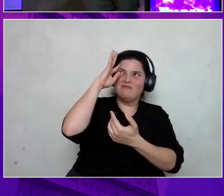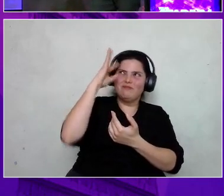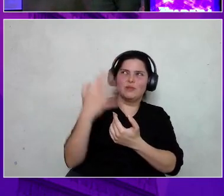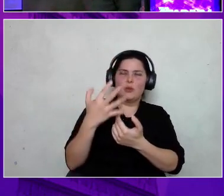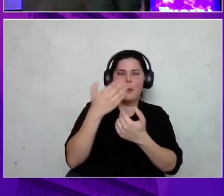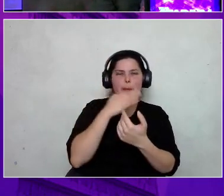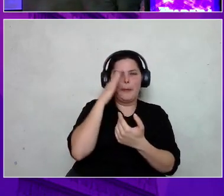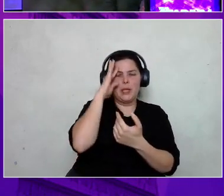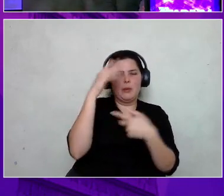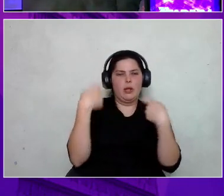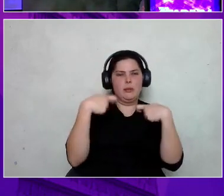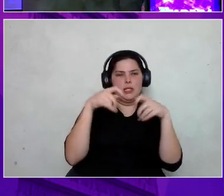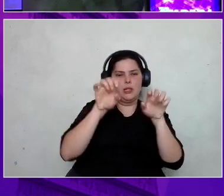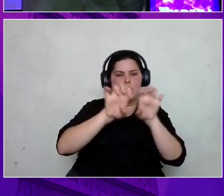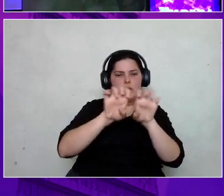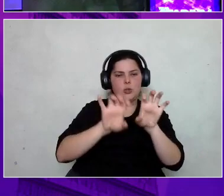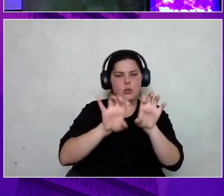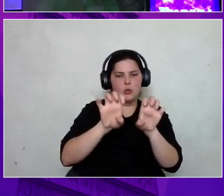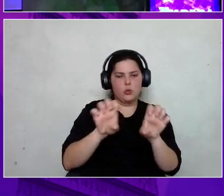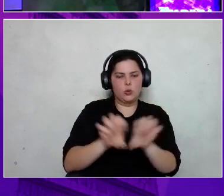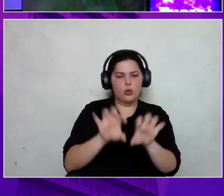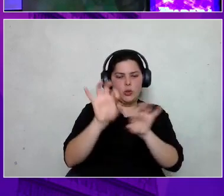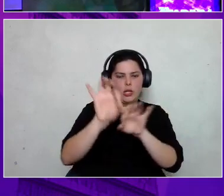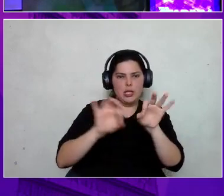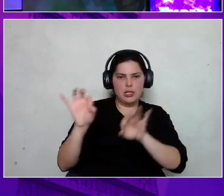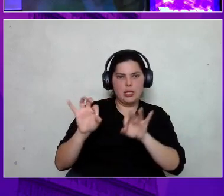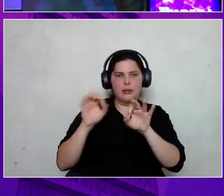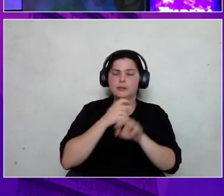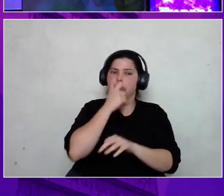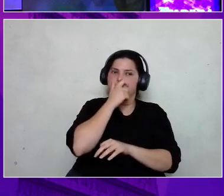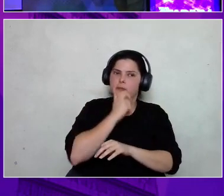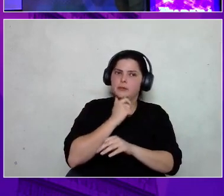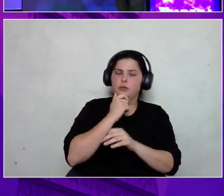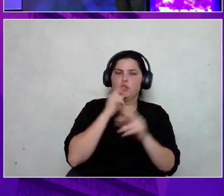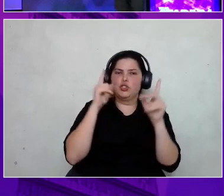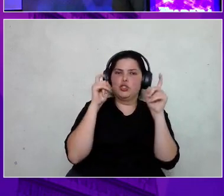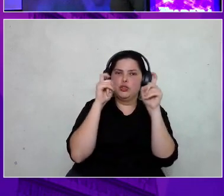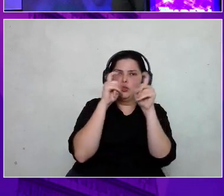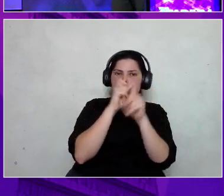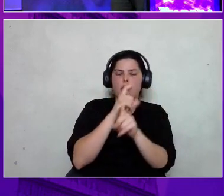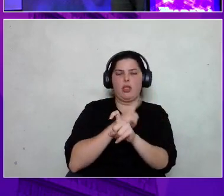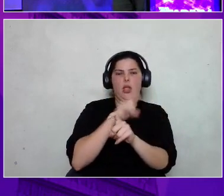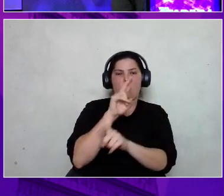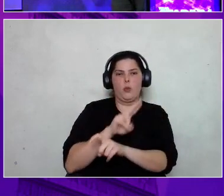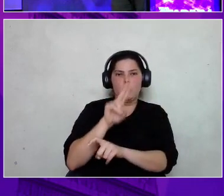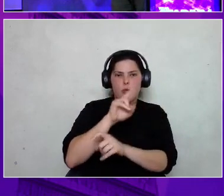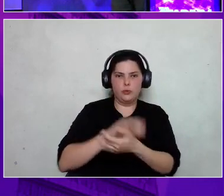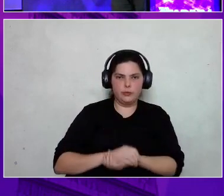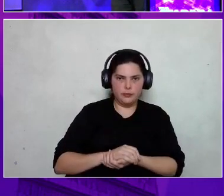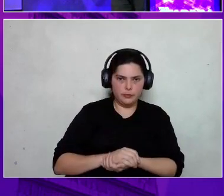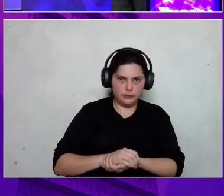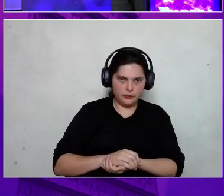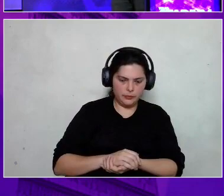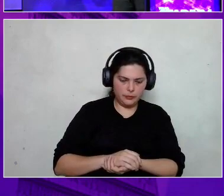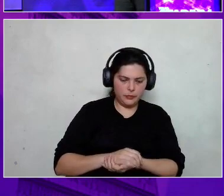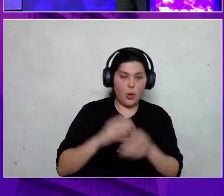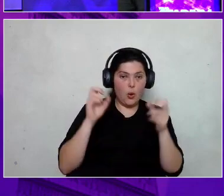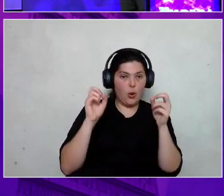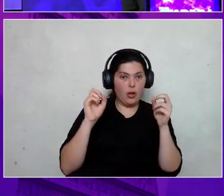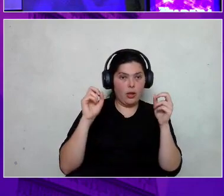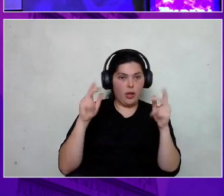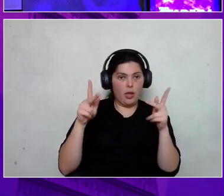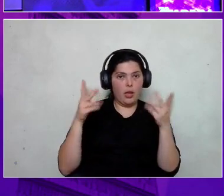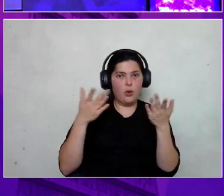estruturar. Então, também acaba sendo dificultoso o uso. Certo? Indo para o próximo